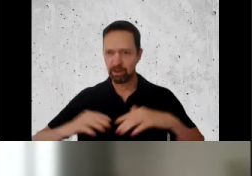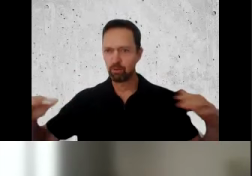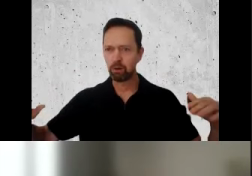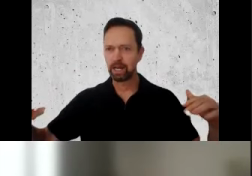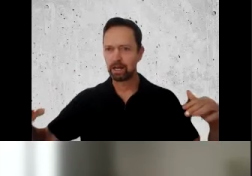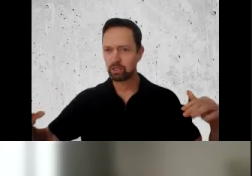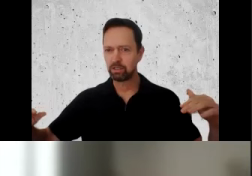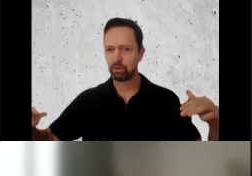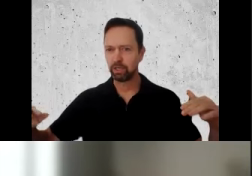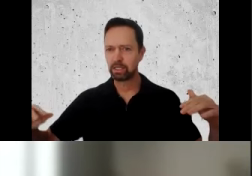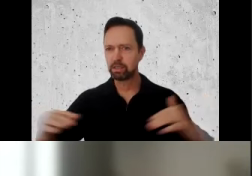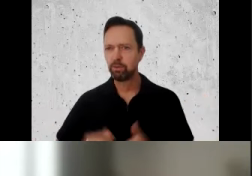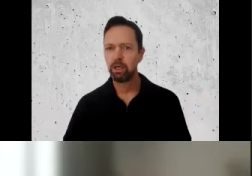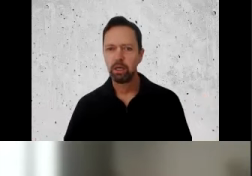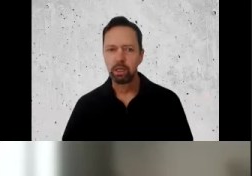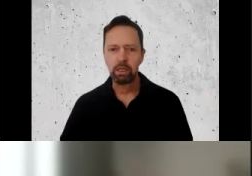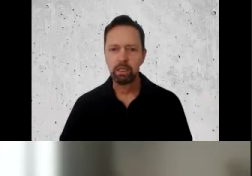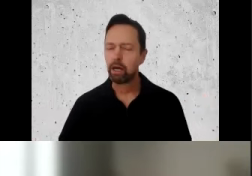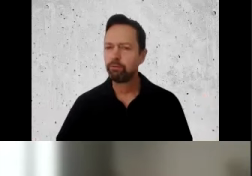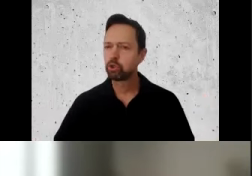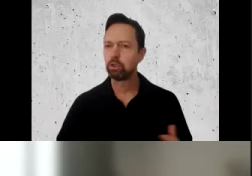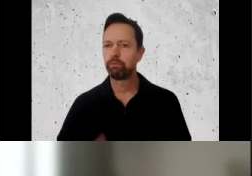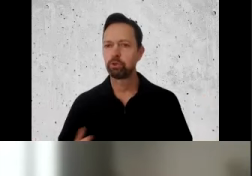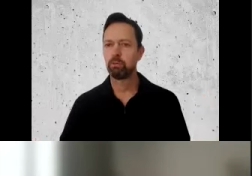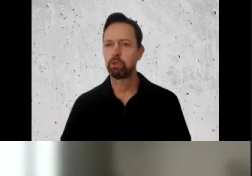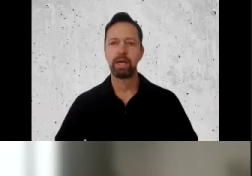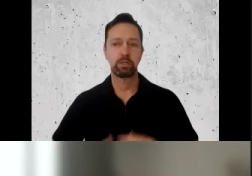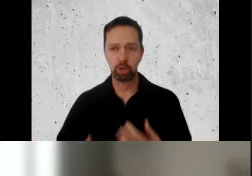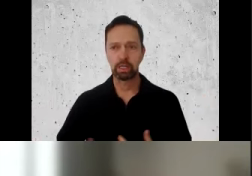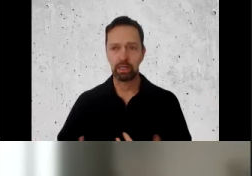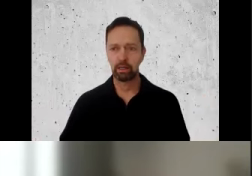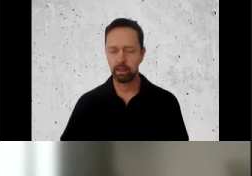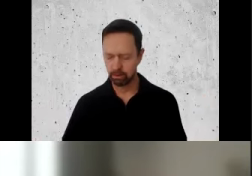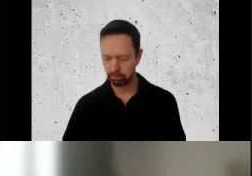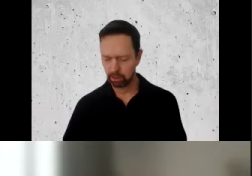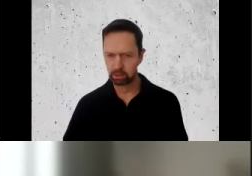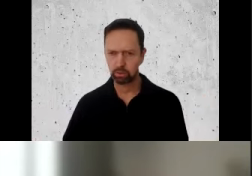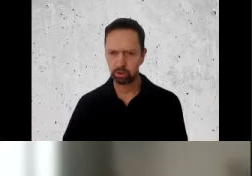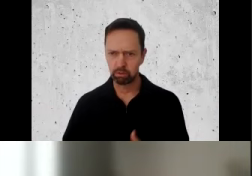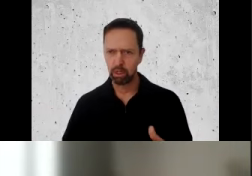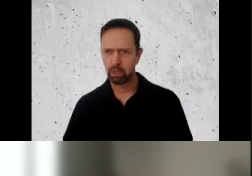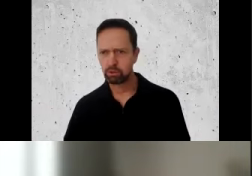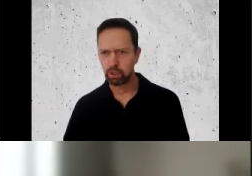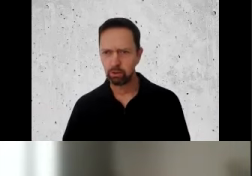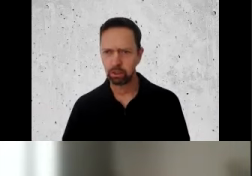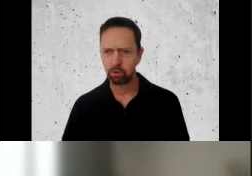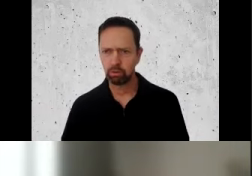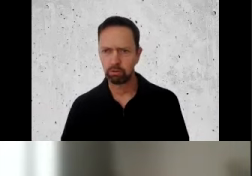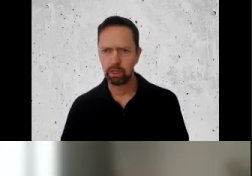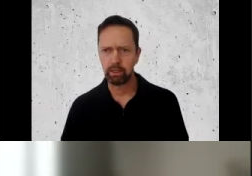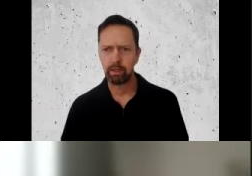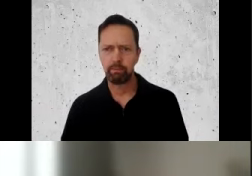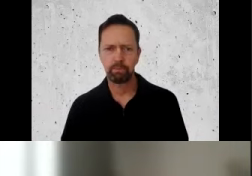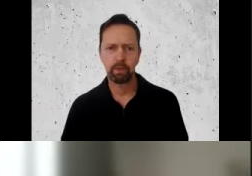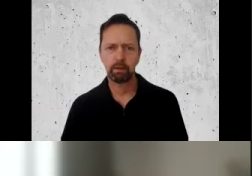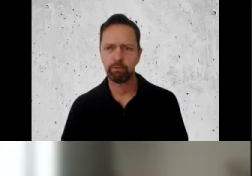negócio, havia igualdade de violência, e aí funcionou muito bem. A história lá, que eles contam, historiador econômico